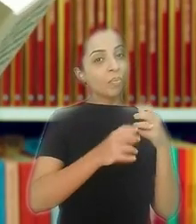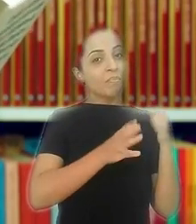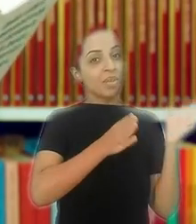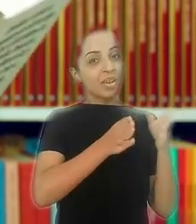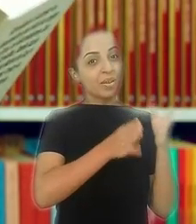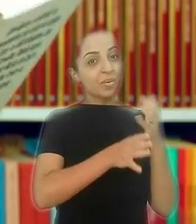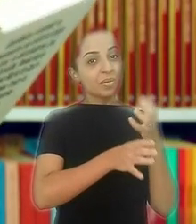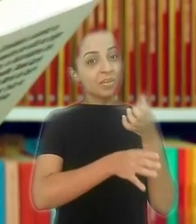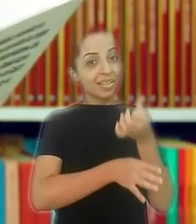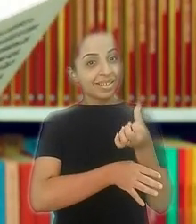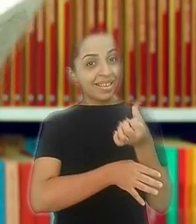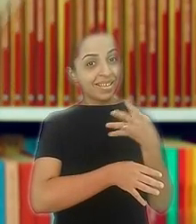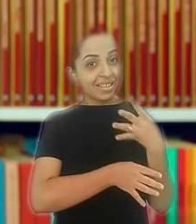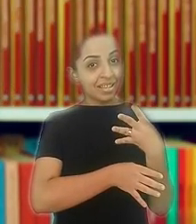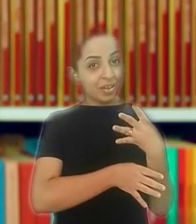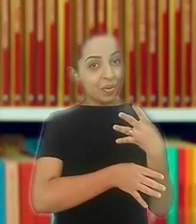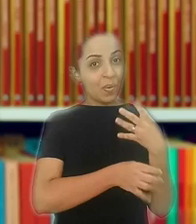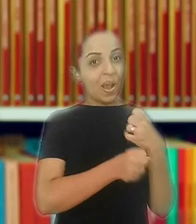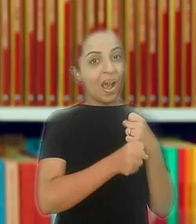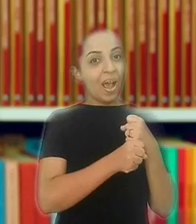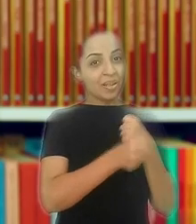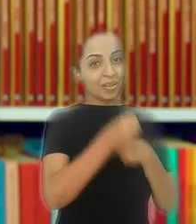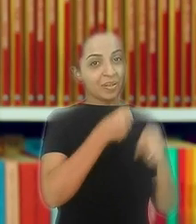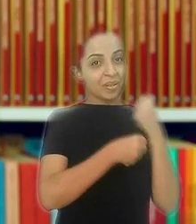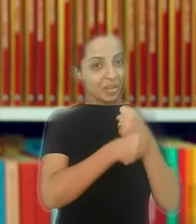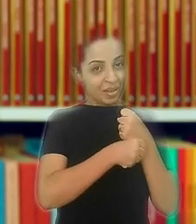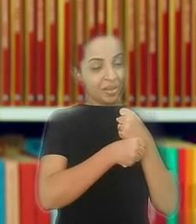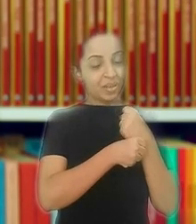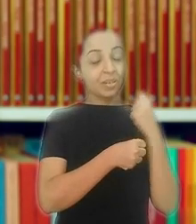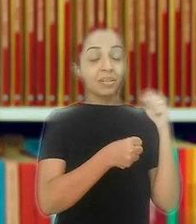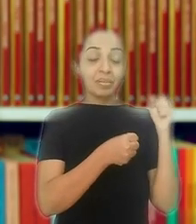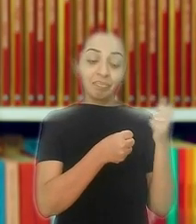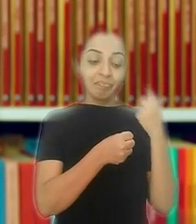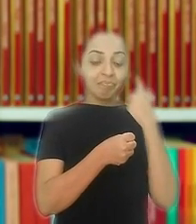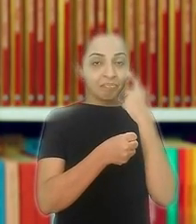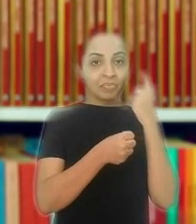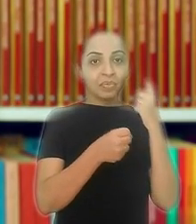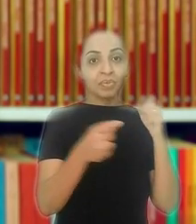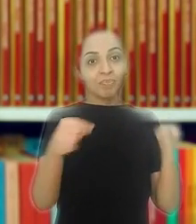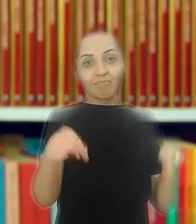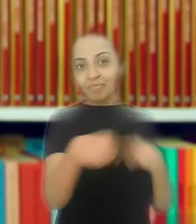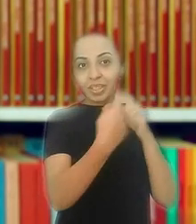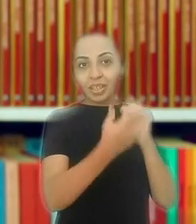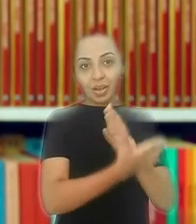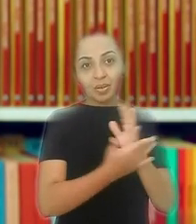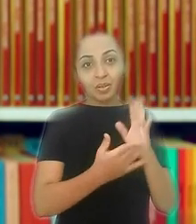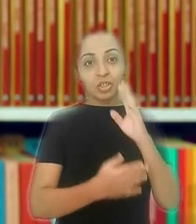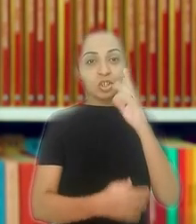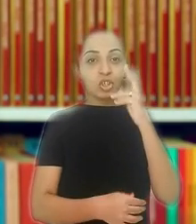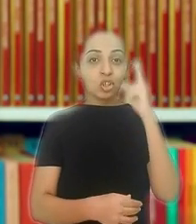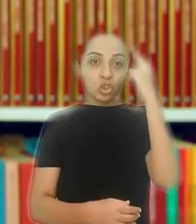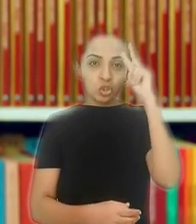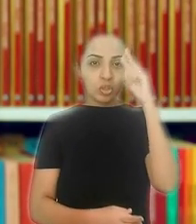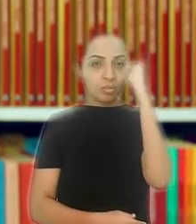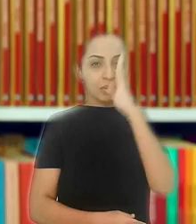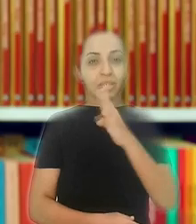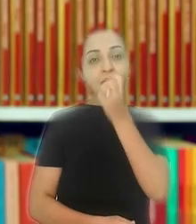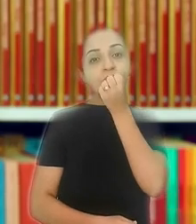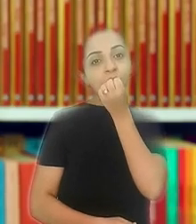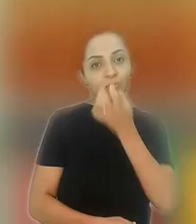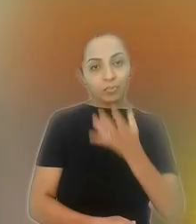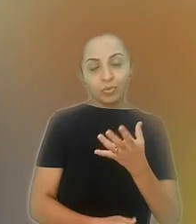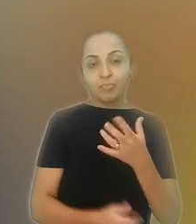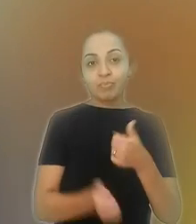e continuando ainda no nosso país ótimo livro para quem gosta de história do Brasil ditadura